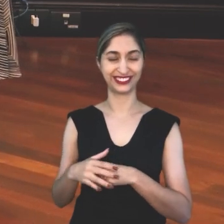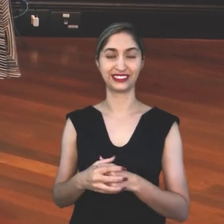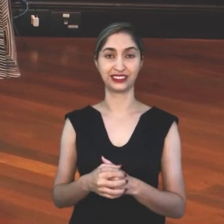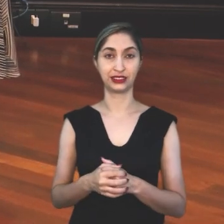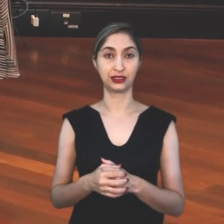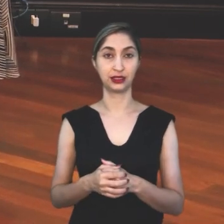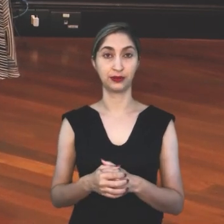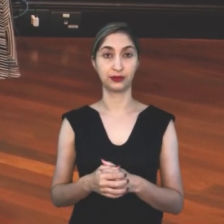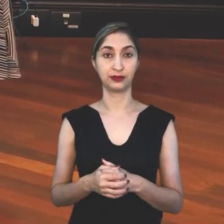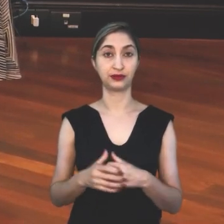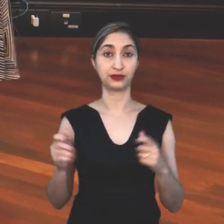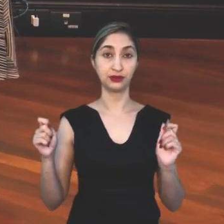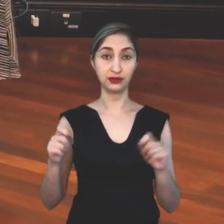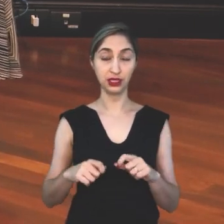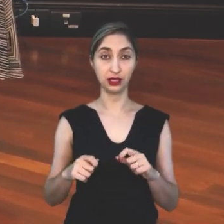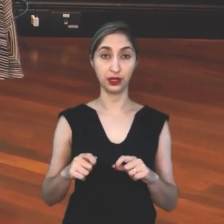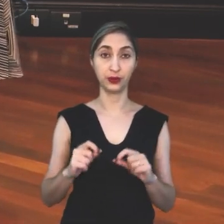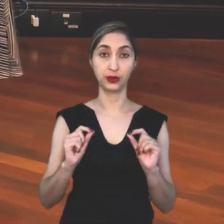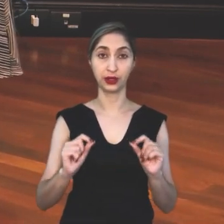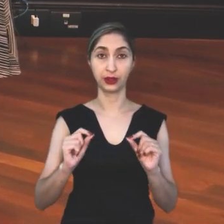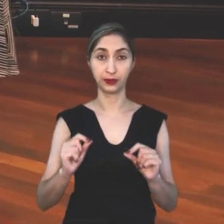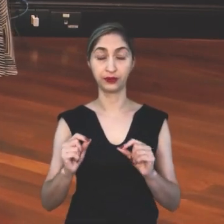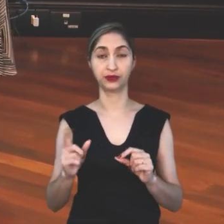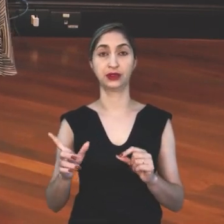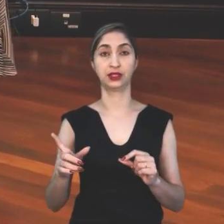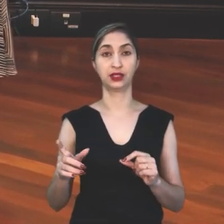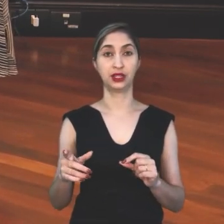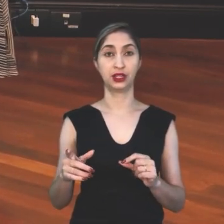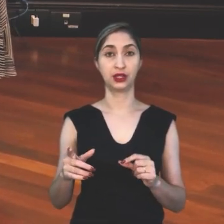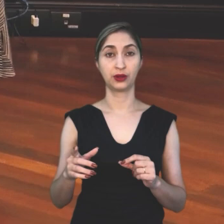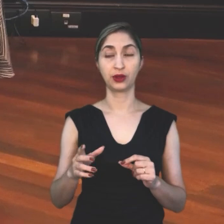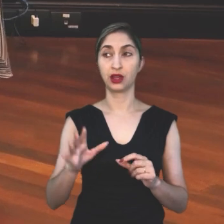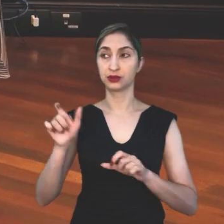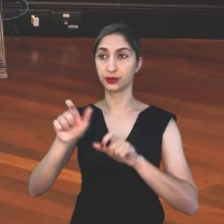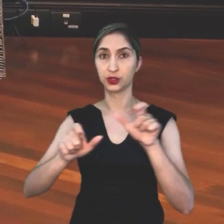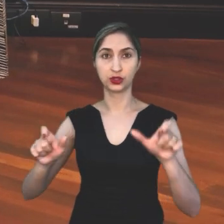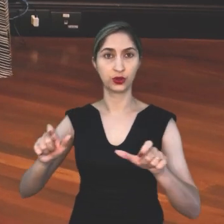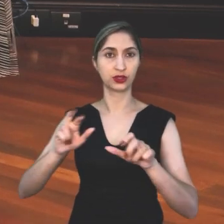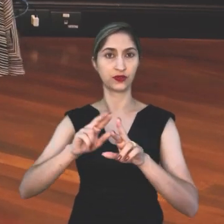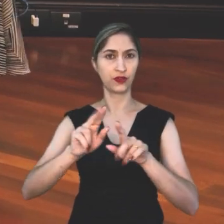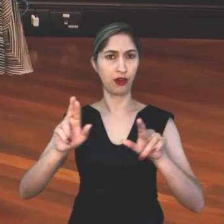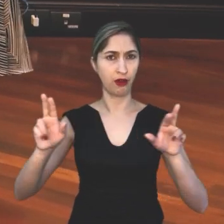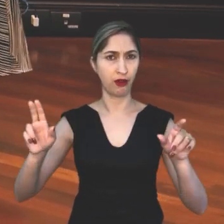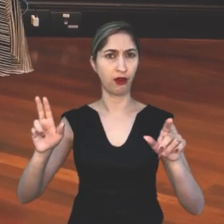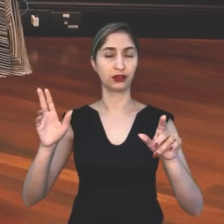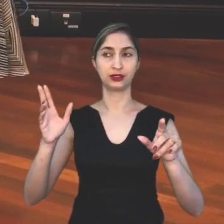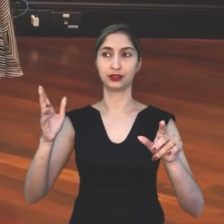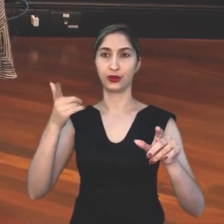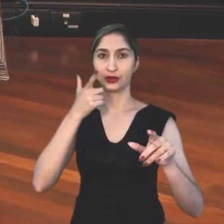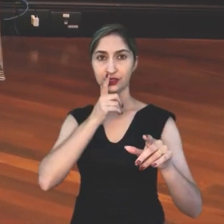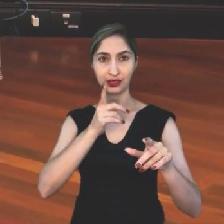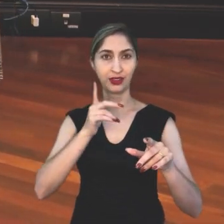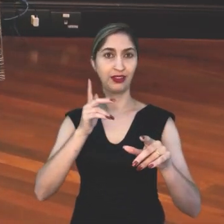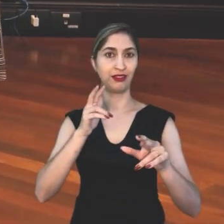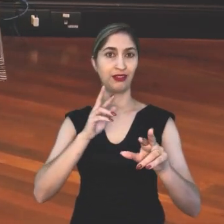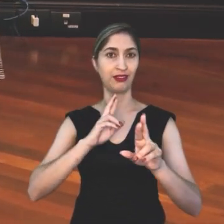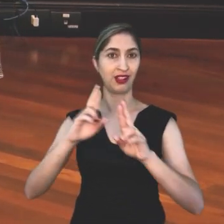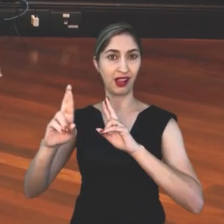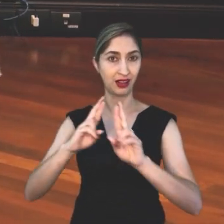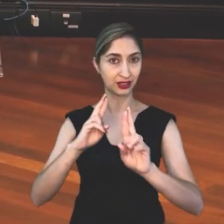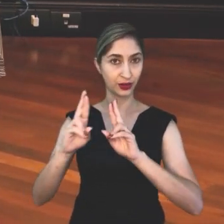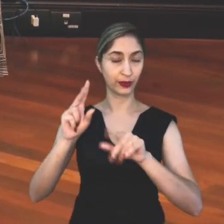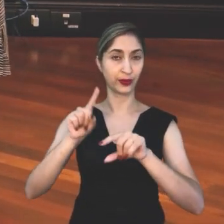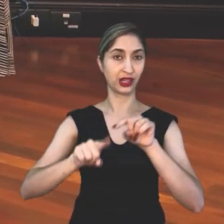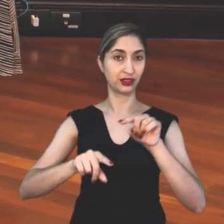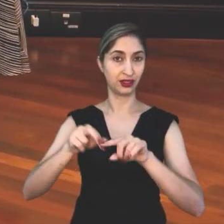de 2021. E ele traz essa possibilidade, né, da descentralização mesmo do acesso,